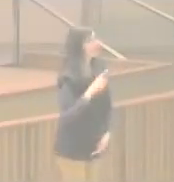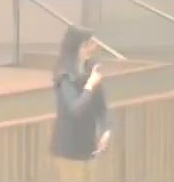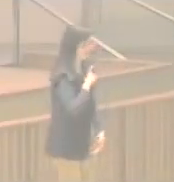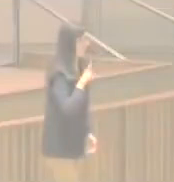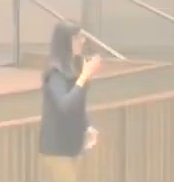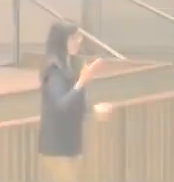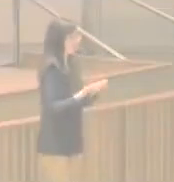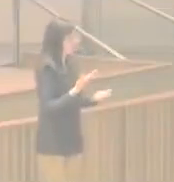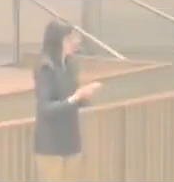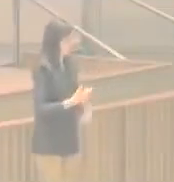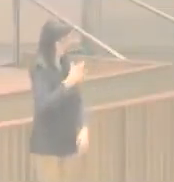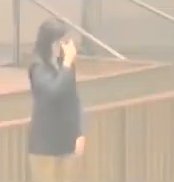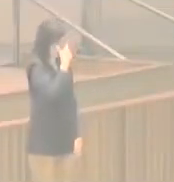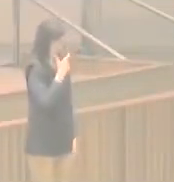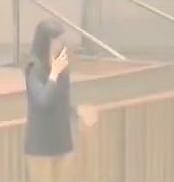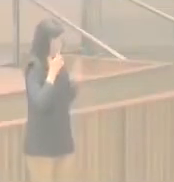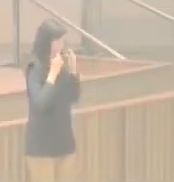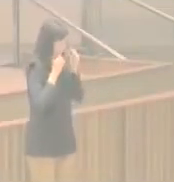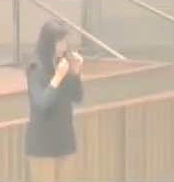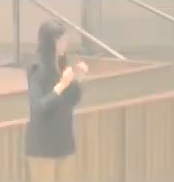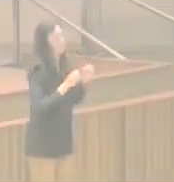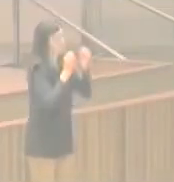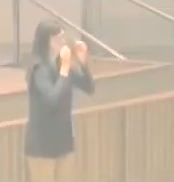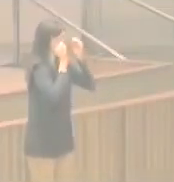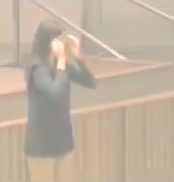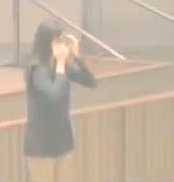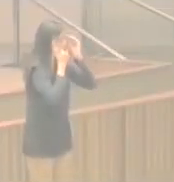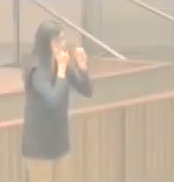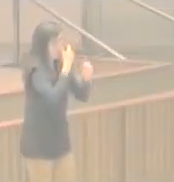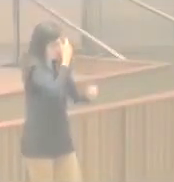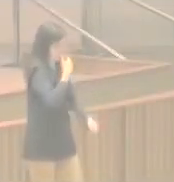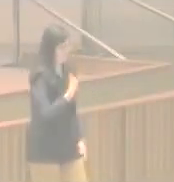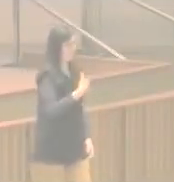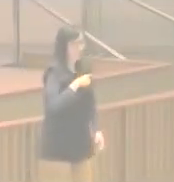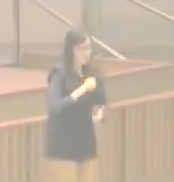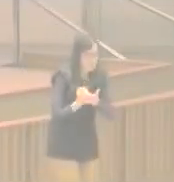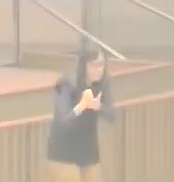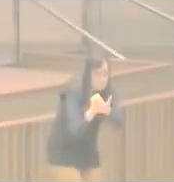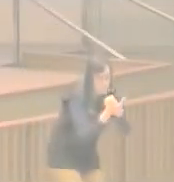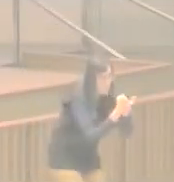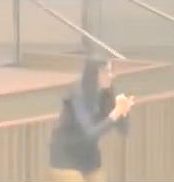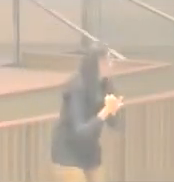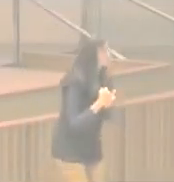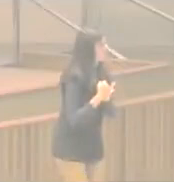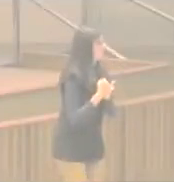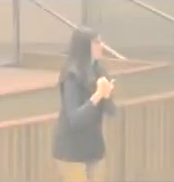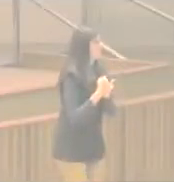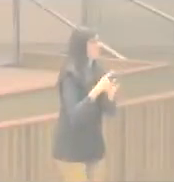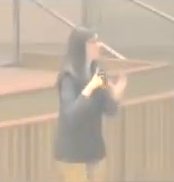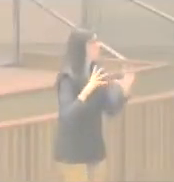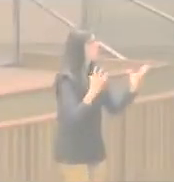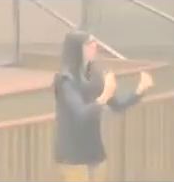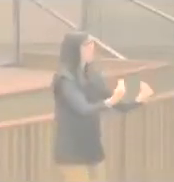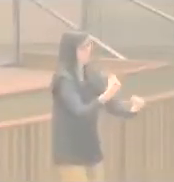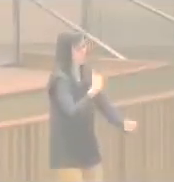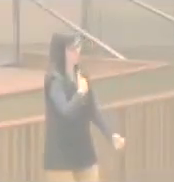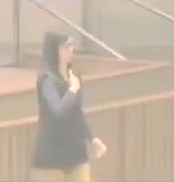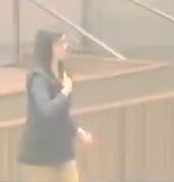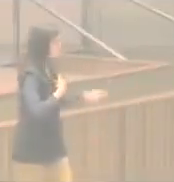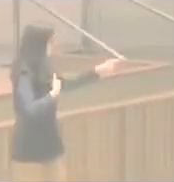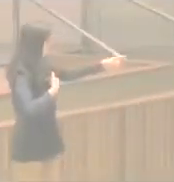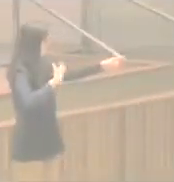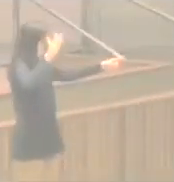de Judá, um dos seus aliados. Olha, eu tenho costas quentes, eu tenho aqui o rei da Síria, o